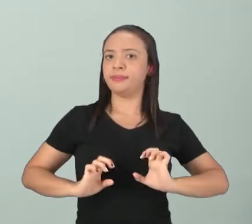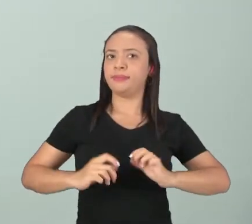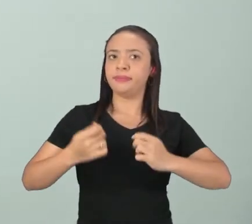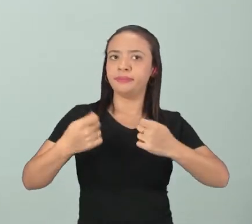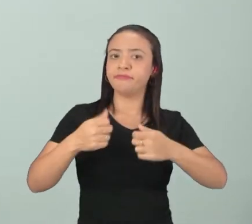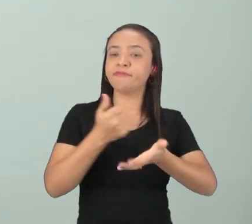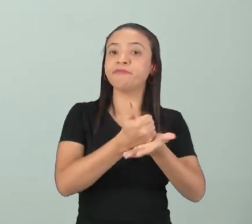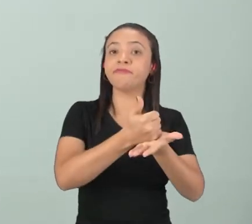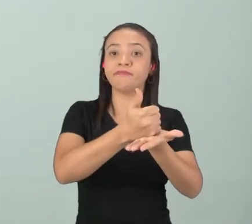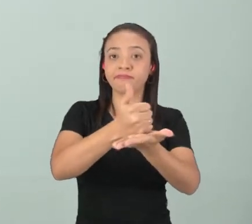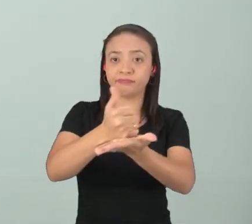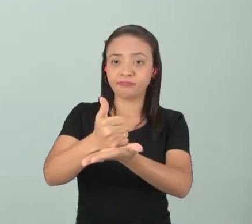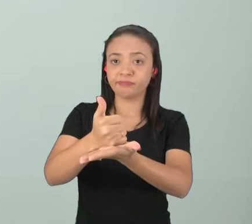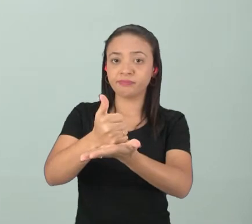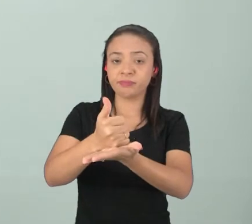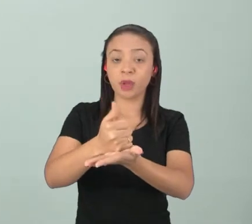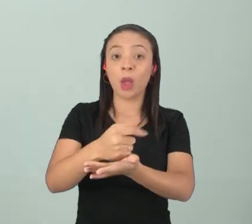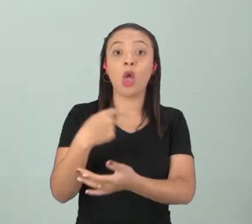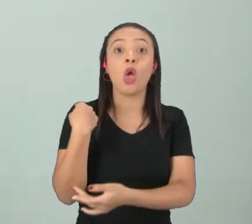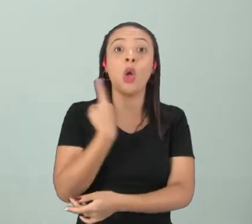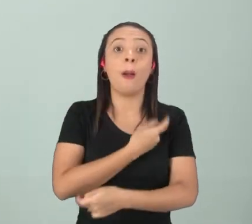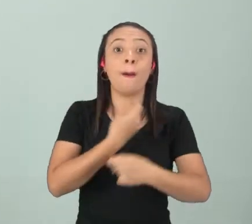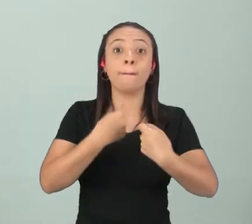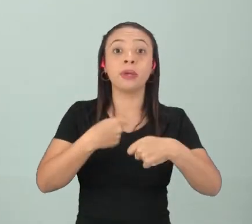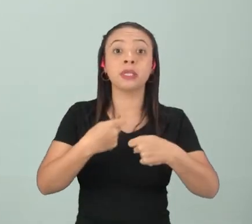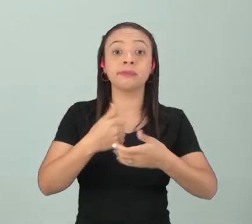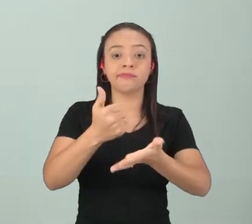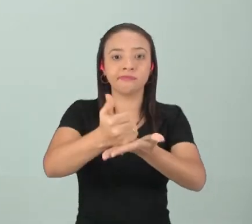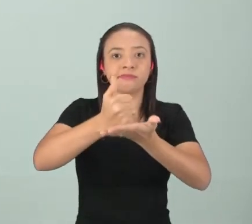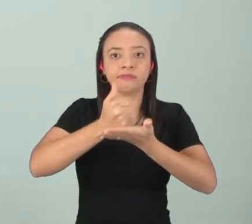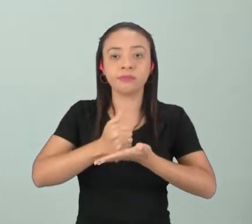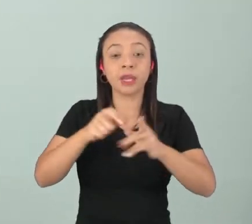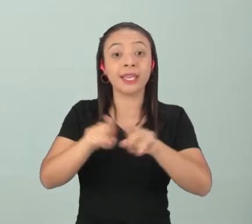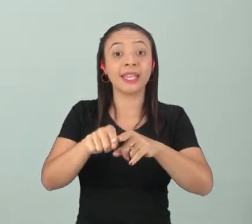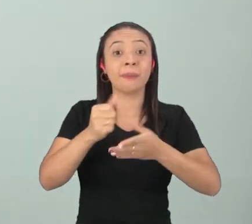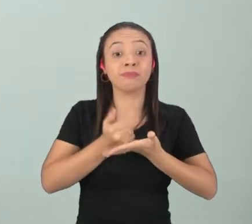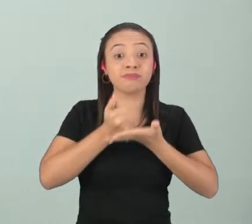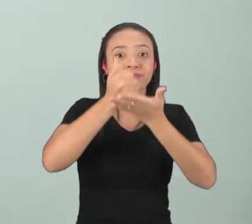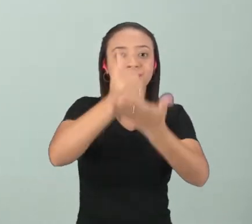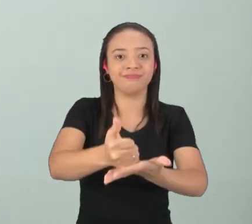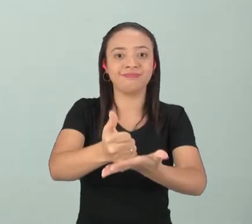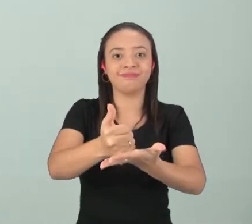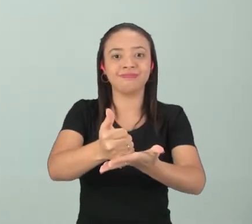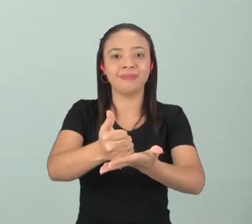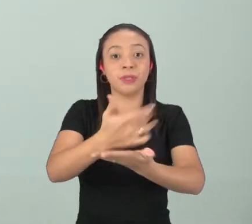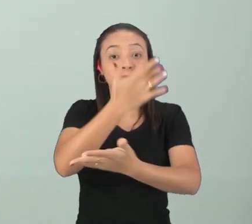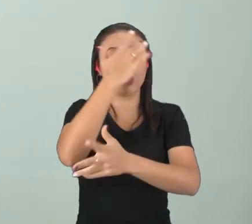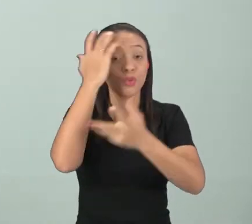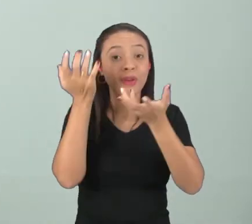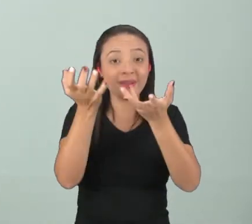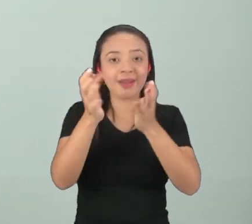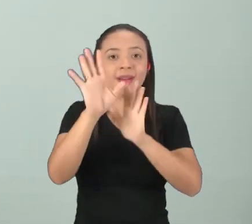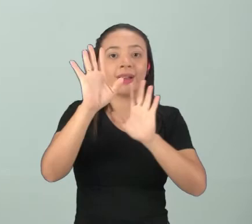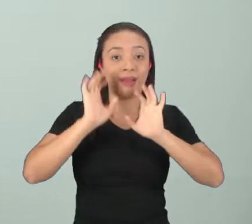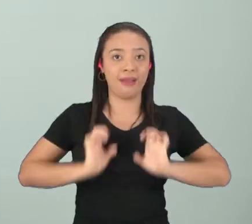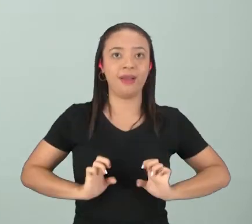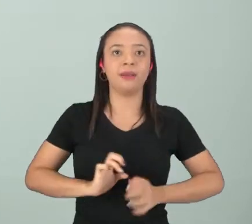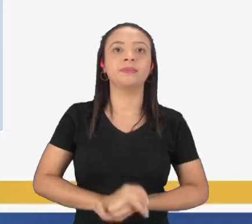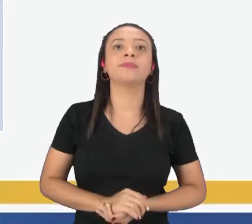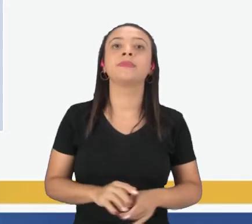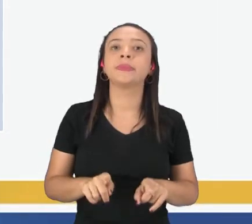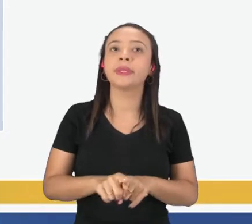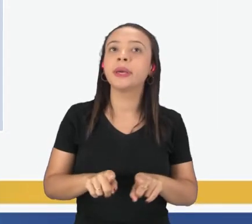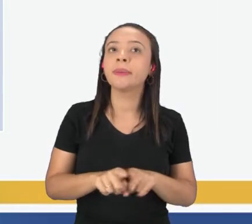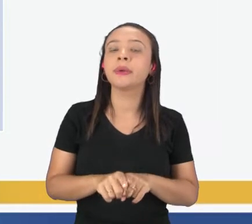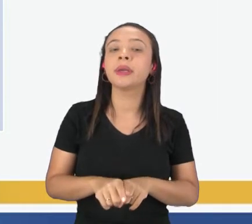tem que ter apoio e dar apoio a quem procura orientar a sua vida por princípios éticos. Respeito à vida,